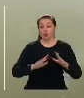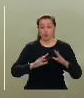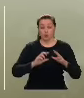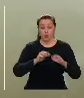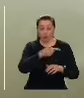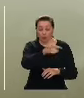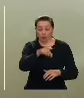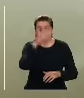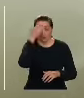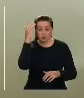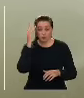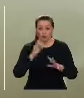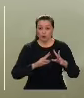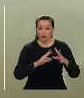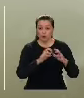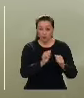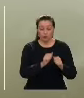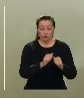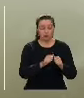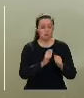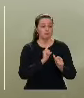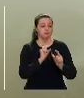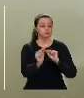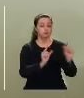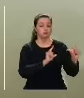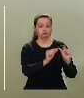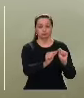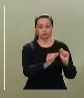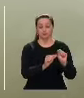que ficou só Jesus e a mulher.